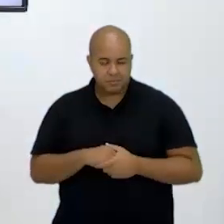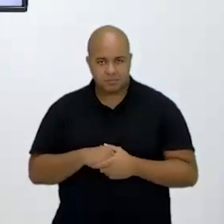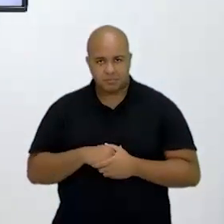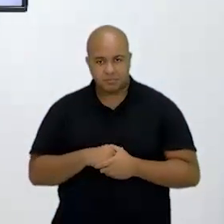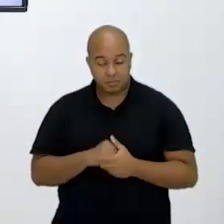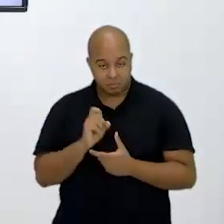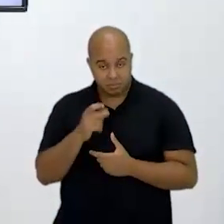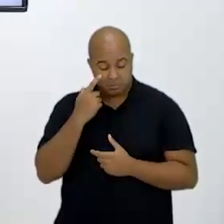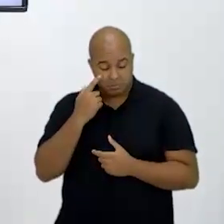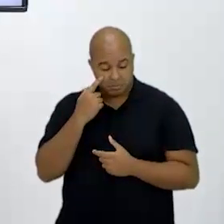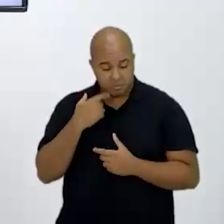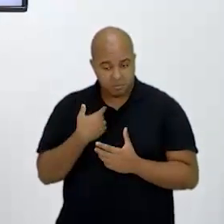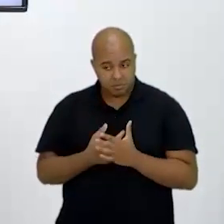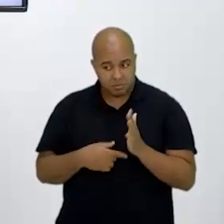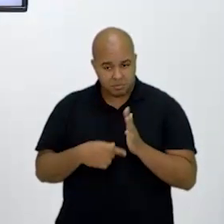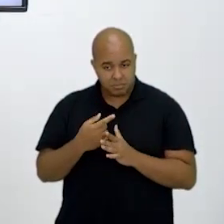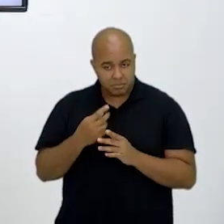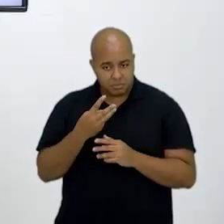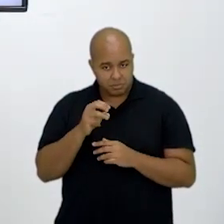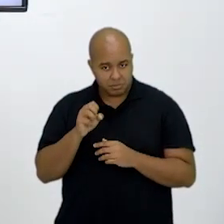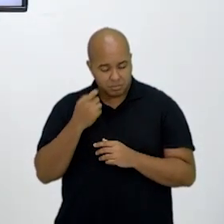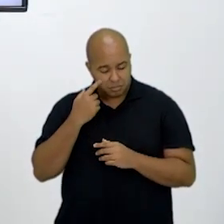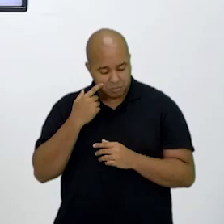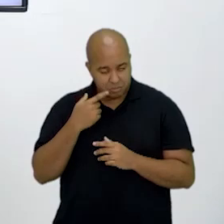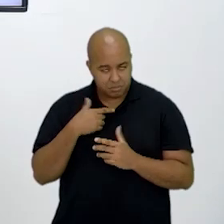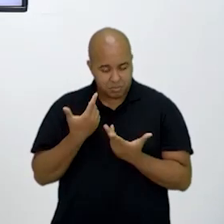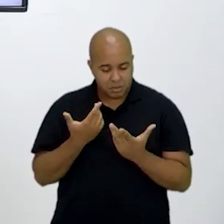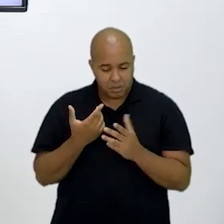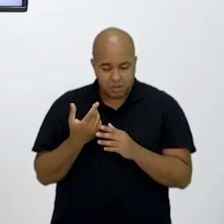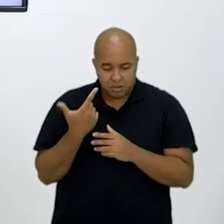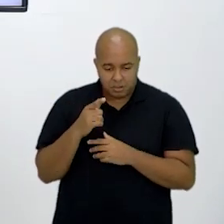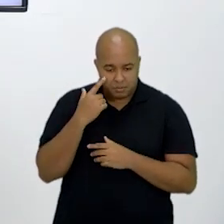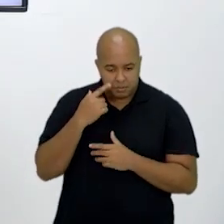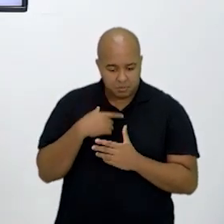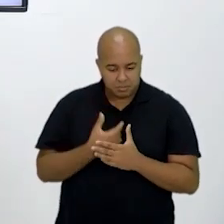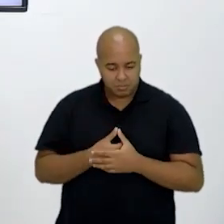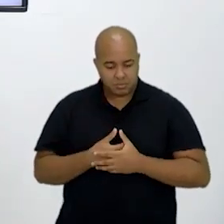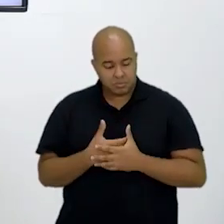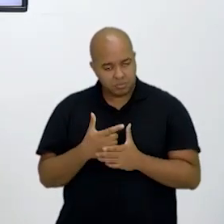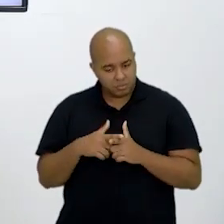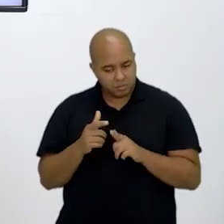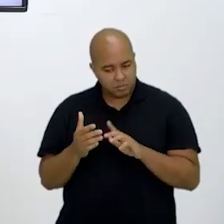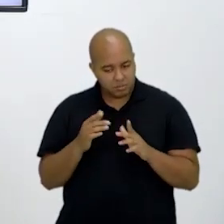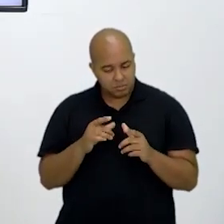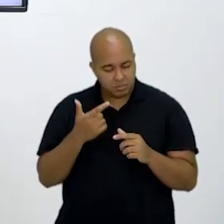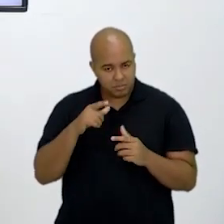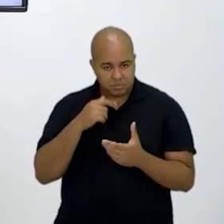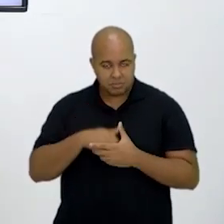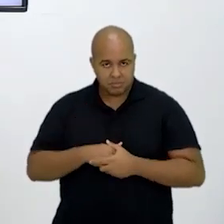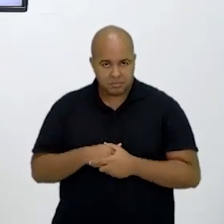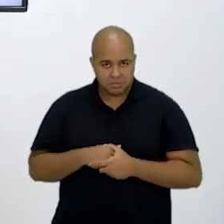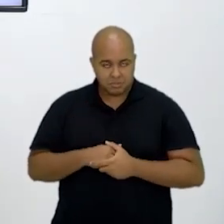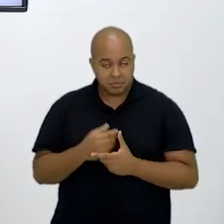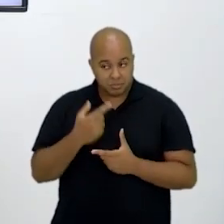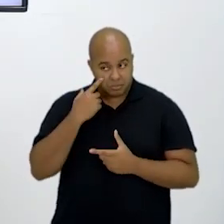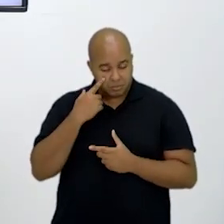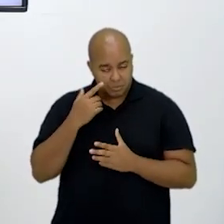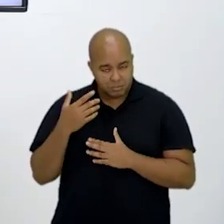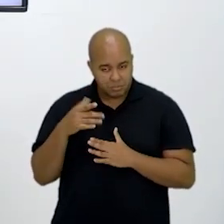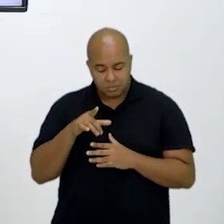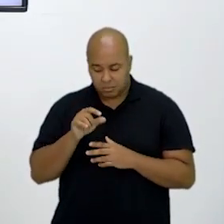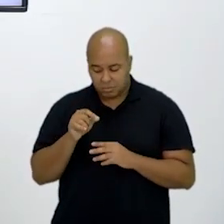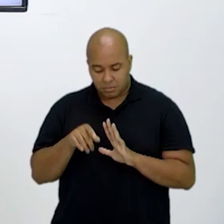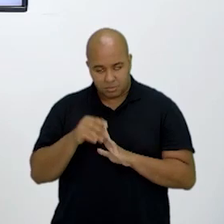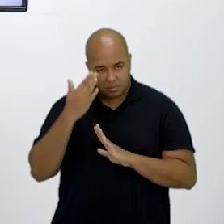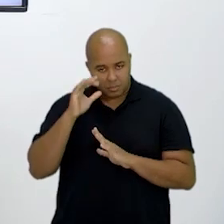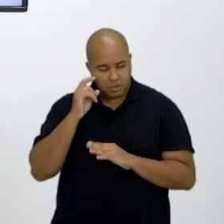Ok então essa foi a primeira vez 30 segundos aí para Vocês tomaram nota tem problema vou tocar mais uma vez vai pegando aquilo que